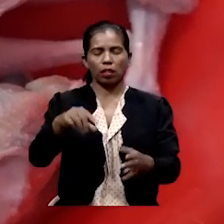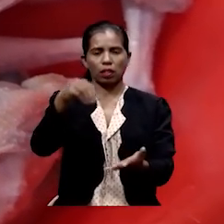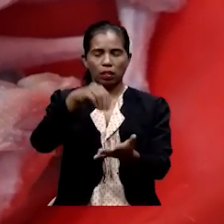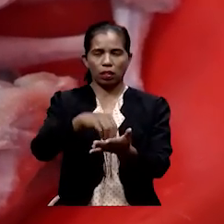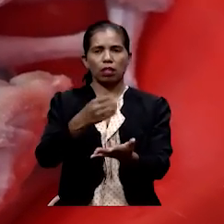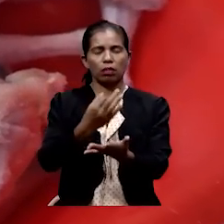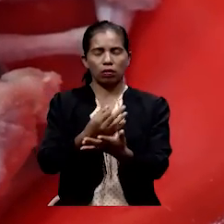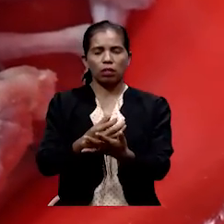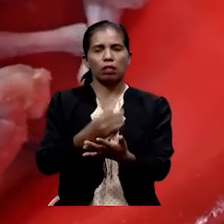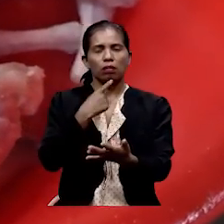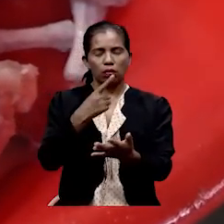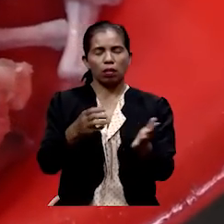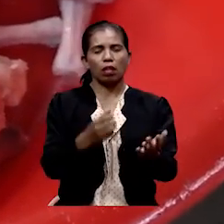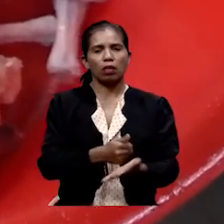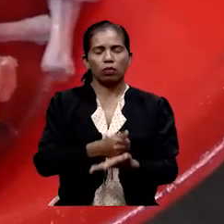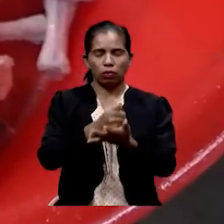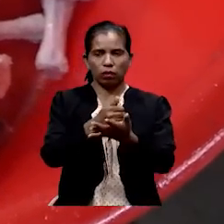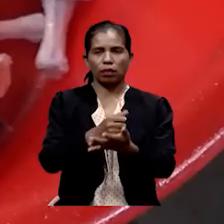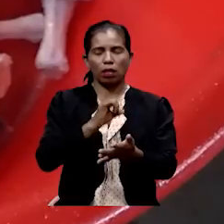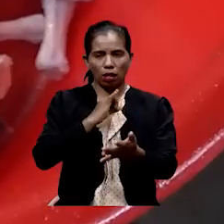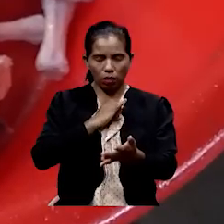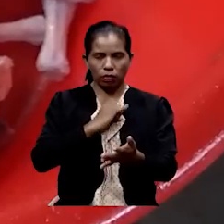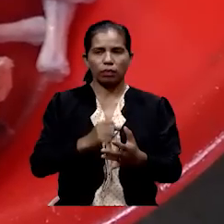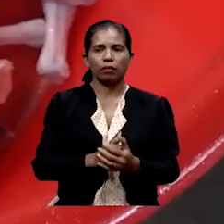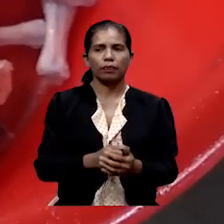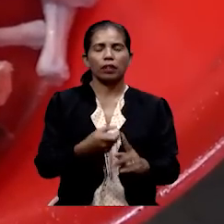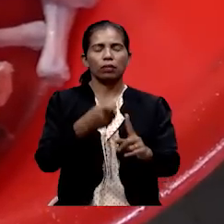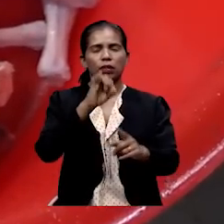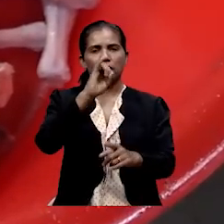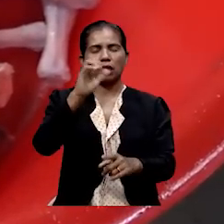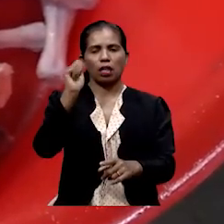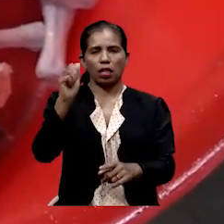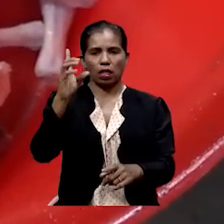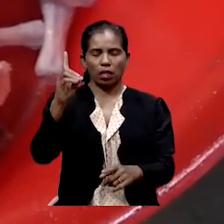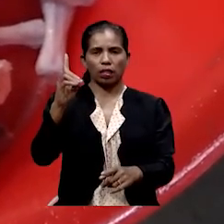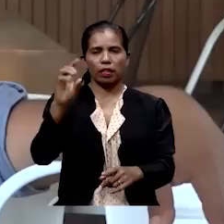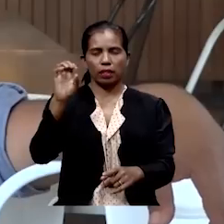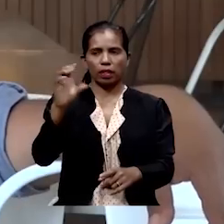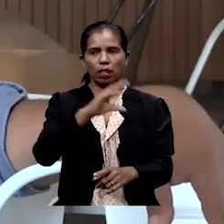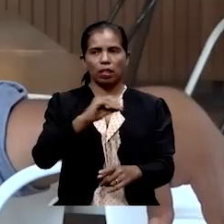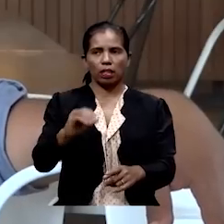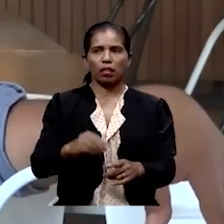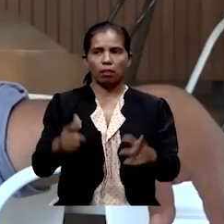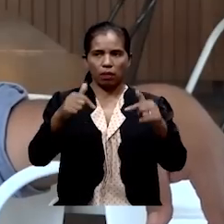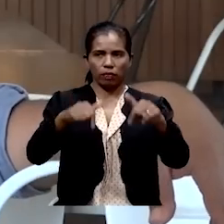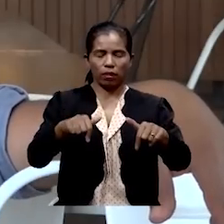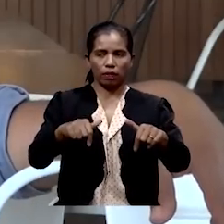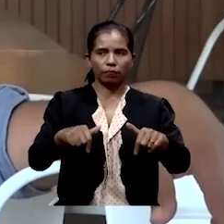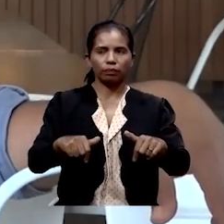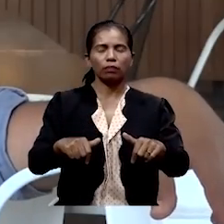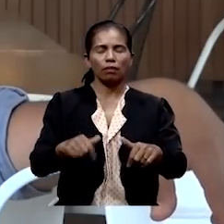mos suceso se estado. O hau rasi mos husiare turun kompetisi negosio hau banova zelanya mai fali haluduni